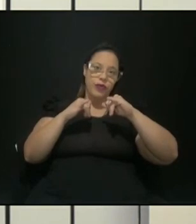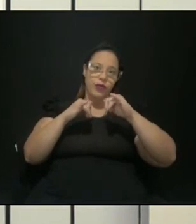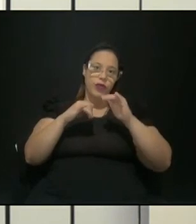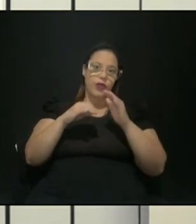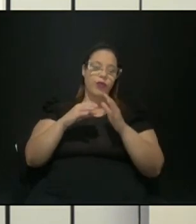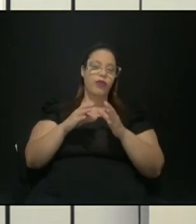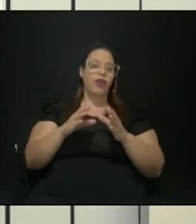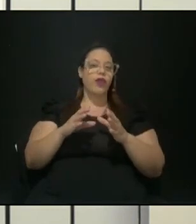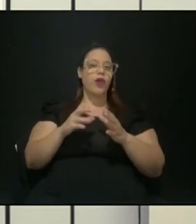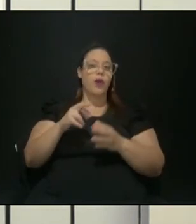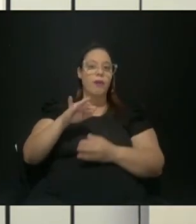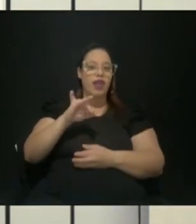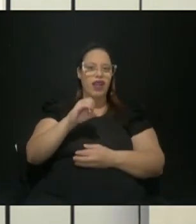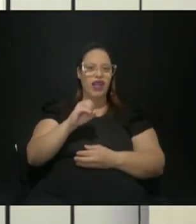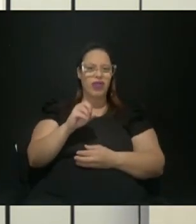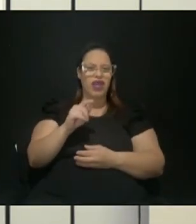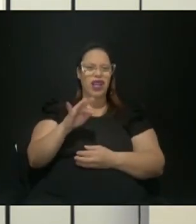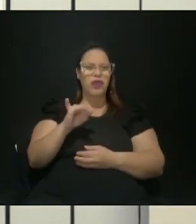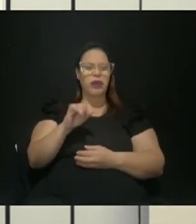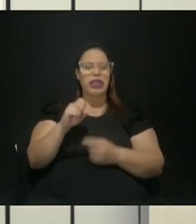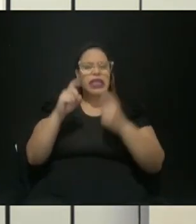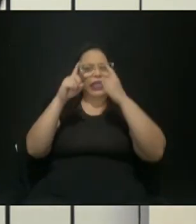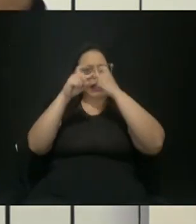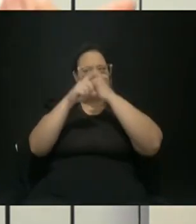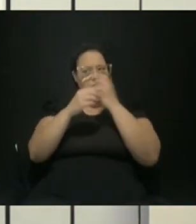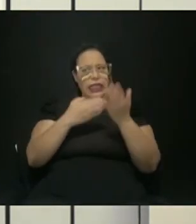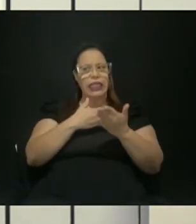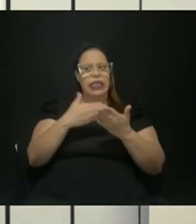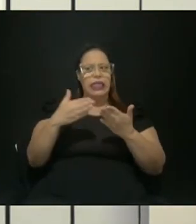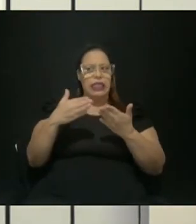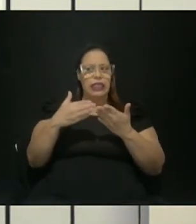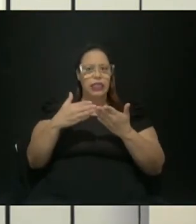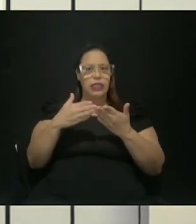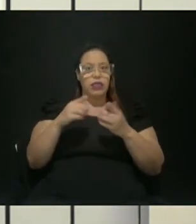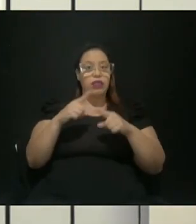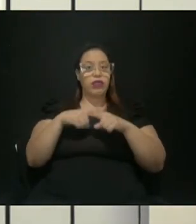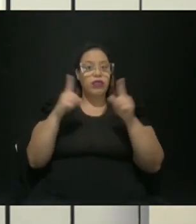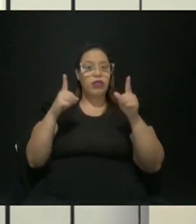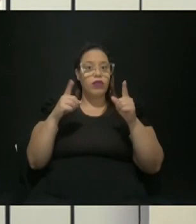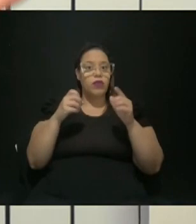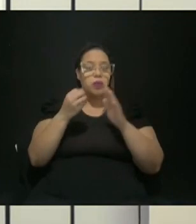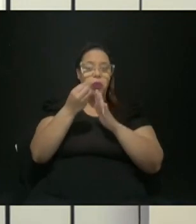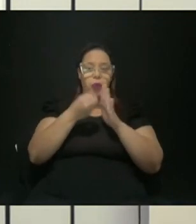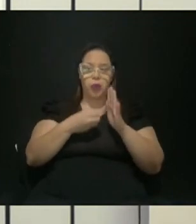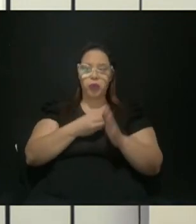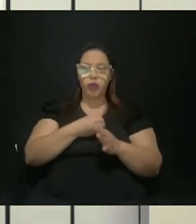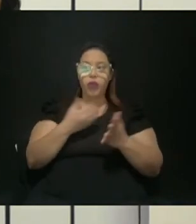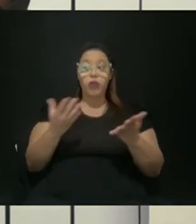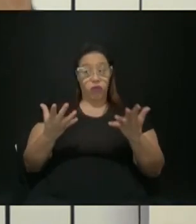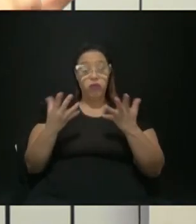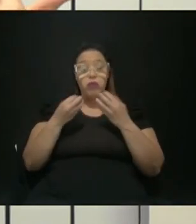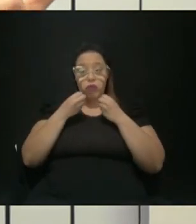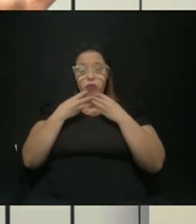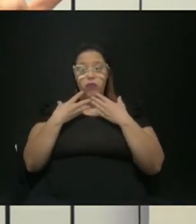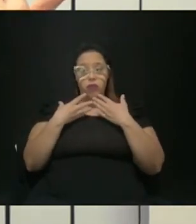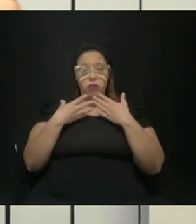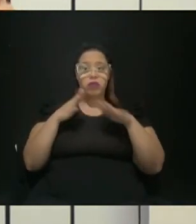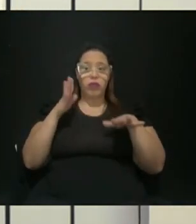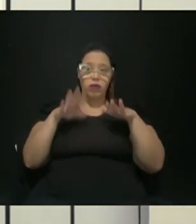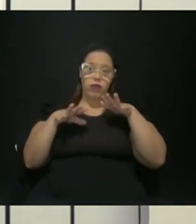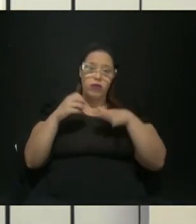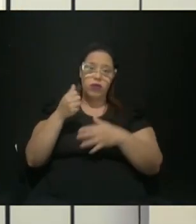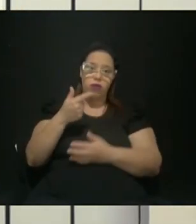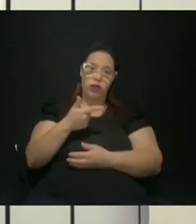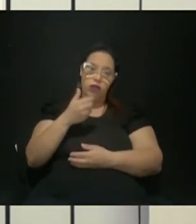Brasil tem alguns desafios pela frente. Mas os números são promissores. Estima-se que até